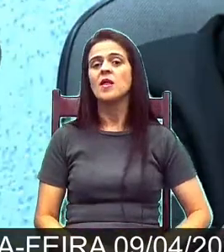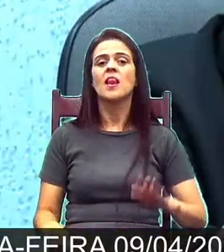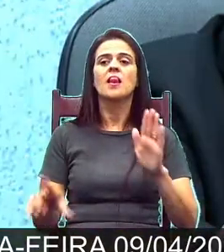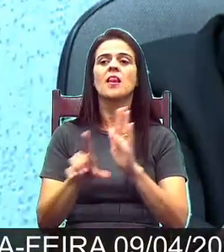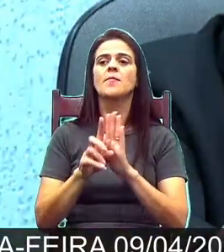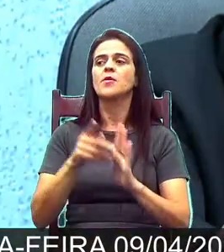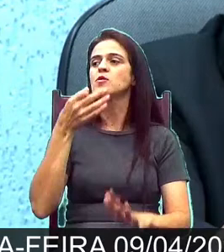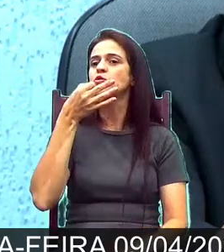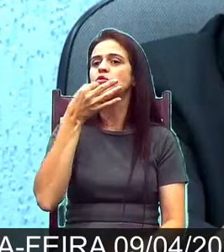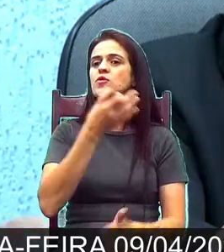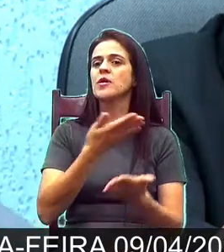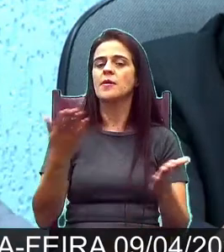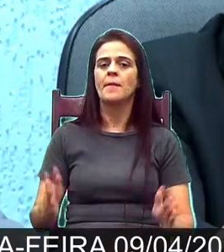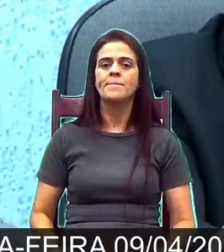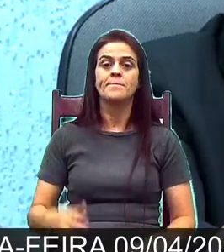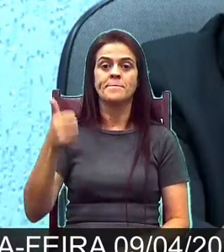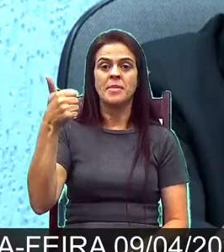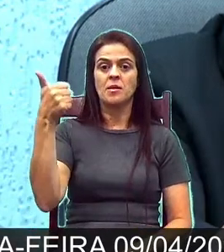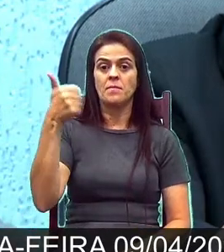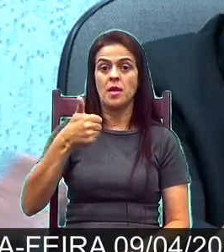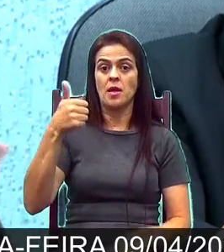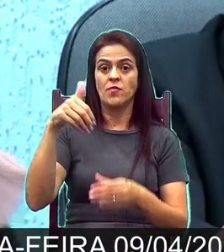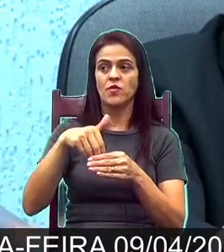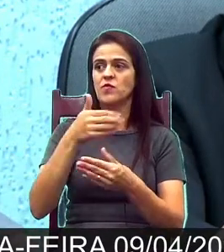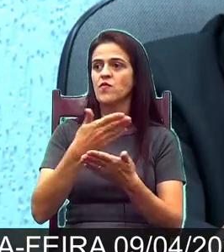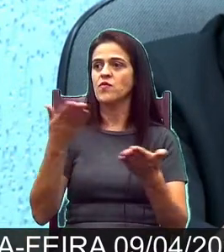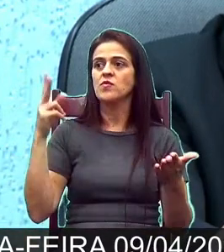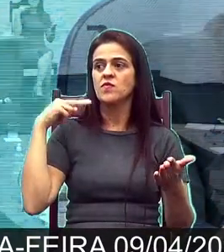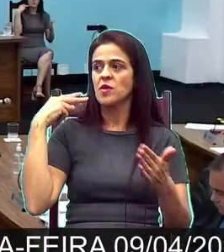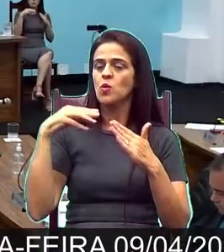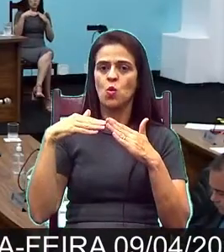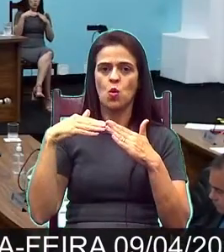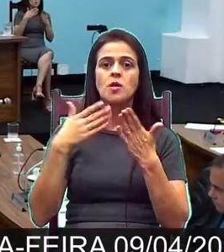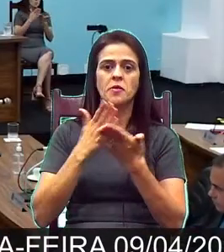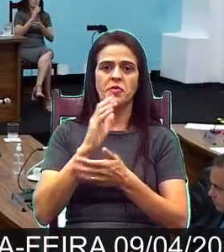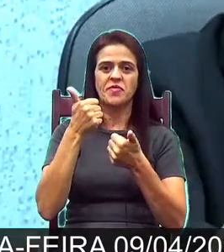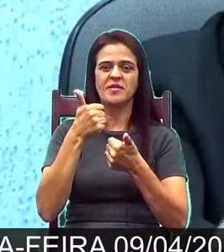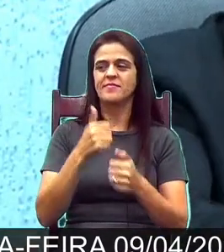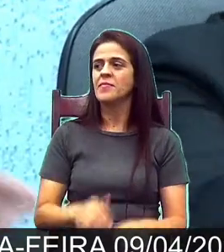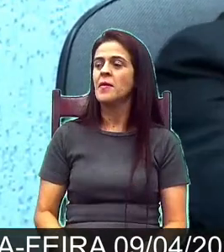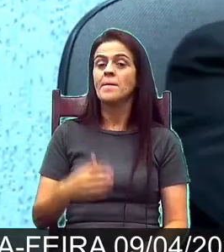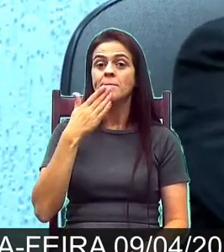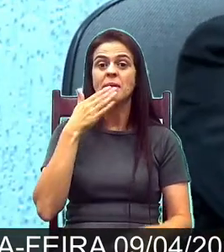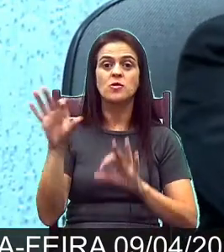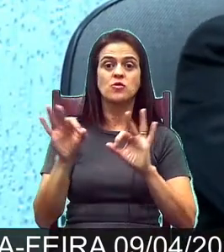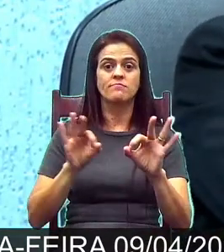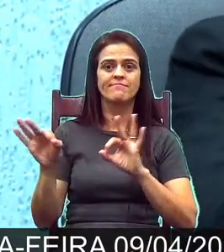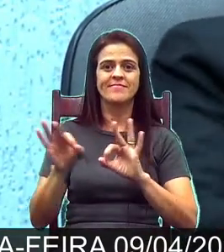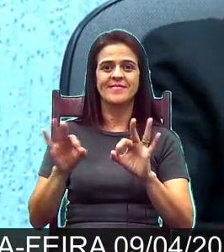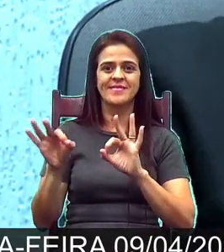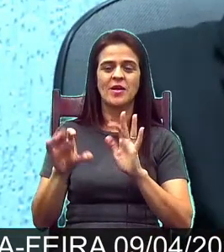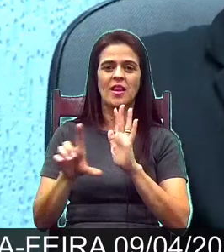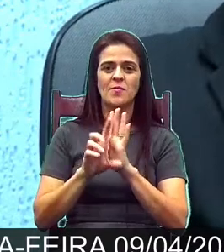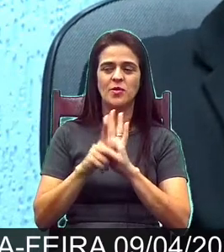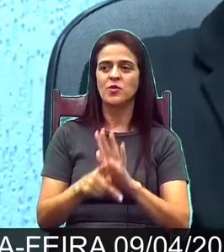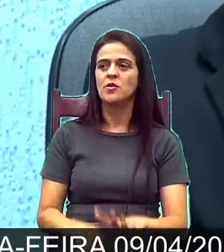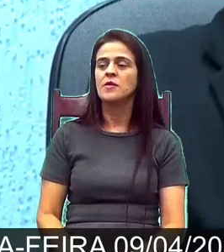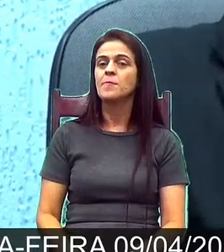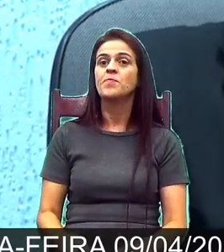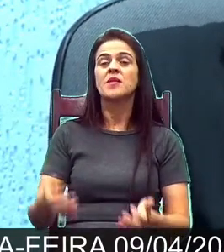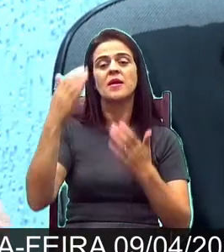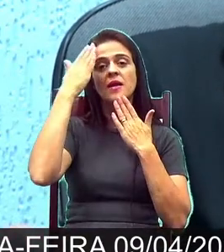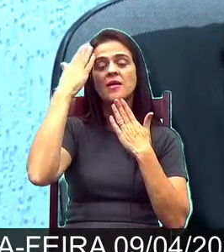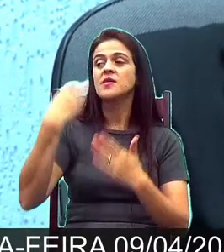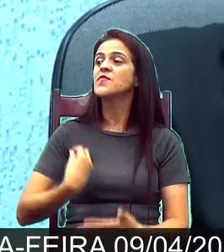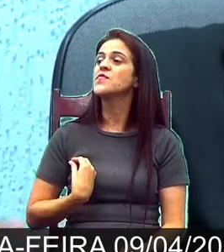discussão. Projeto em primeira votação. Aqueles que estiverem de acordo, permaneçam como estão. Aprovado. O Departamento de Processo Legislativo para as Providências. Quero